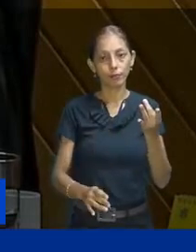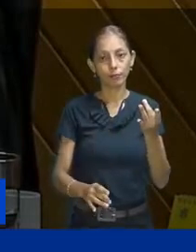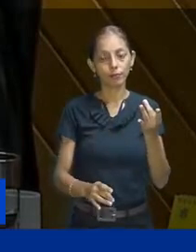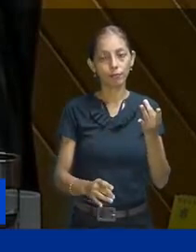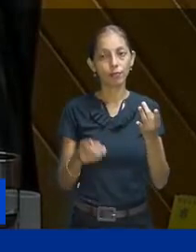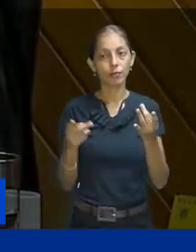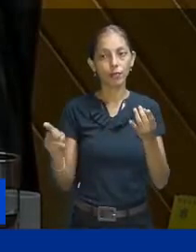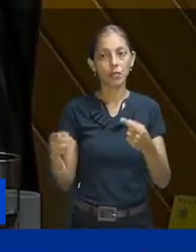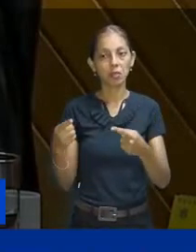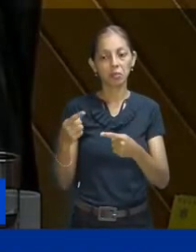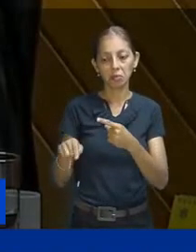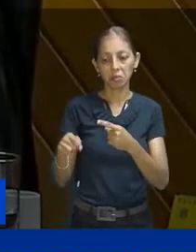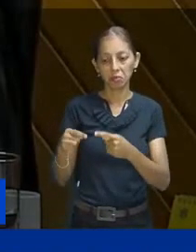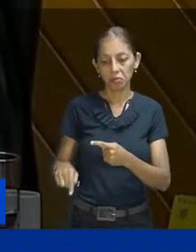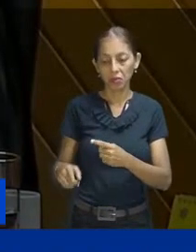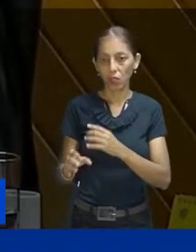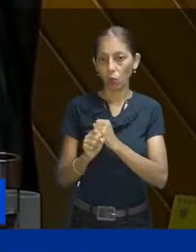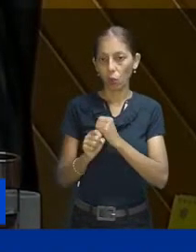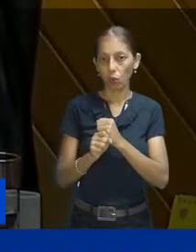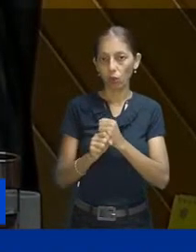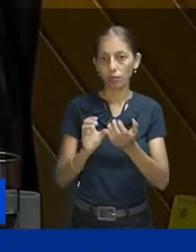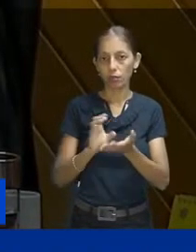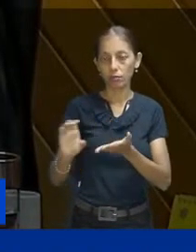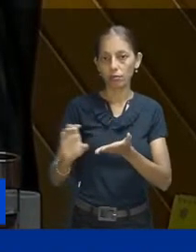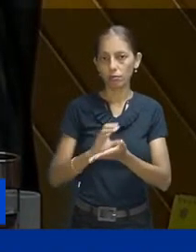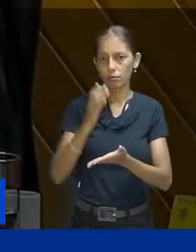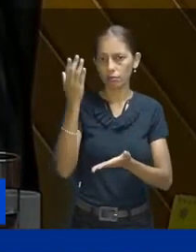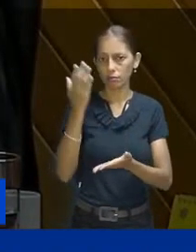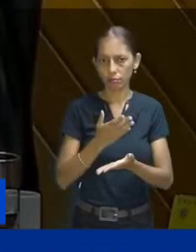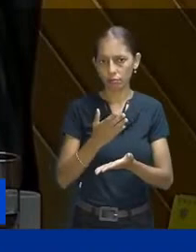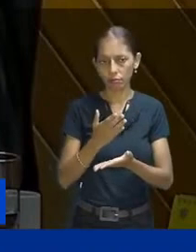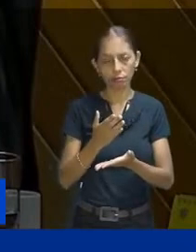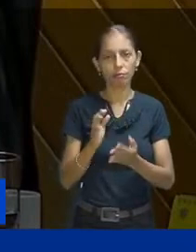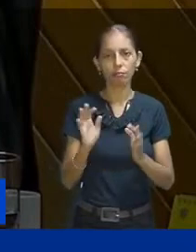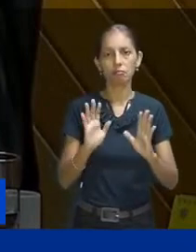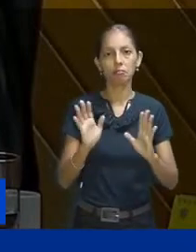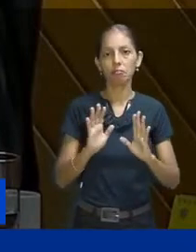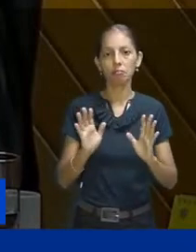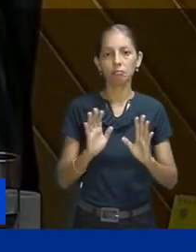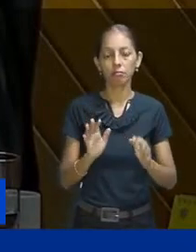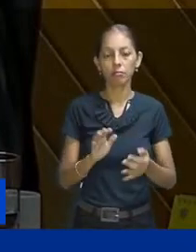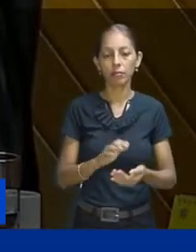contas. Quanto às alegações de omissão sobre irregularidade nas despesas com pessoal,